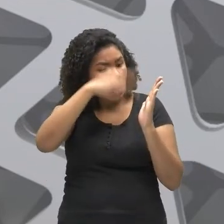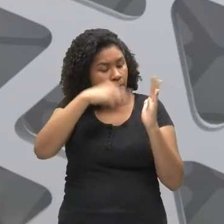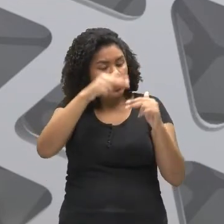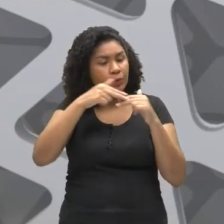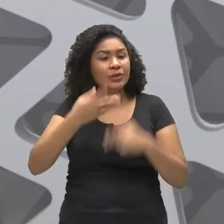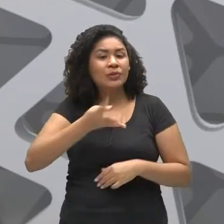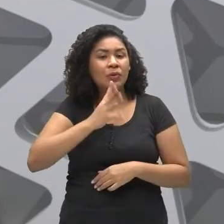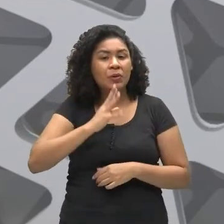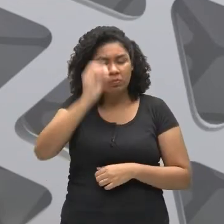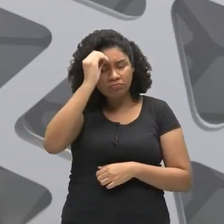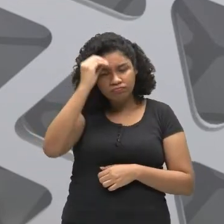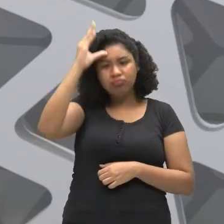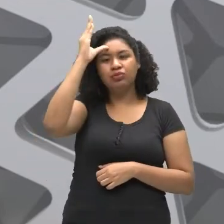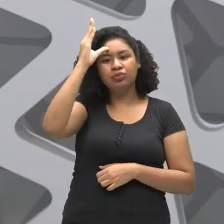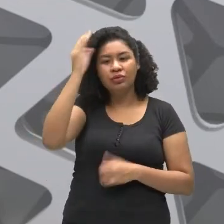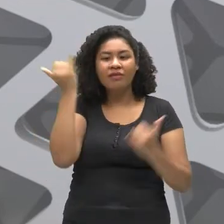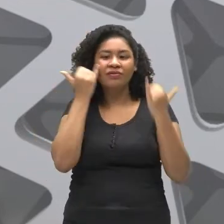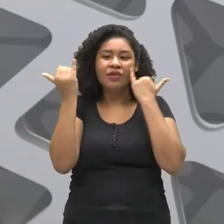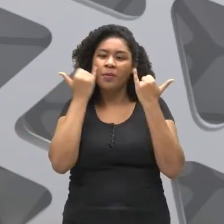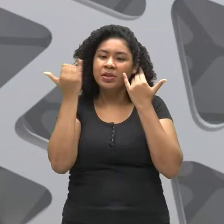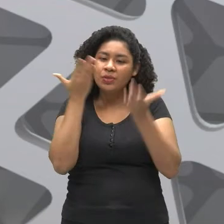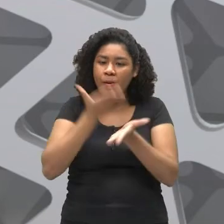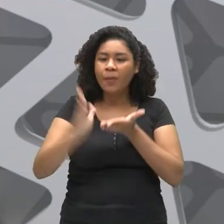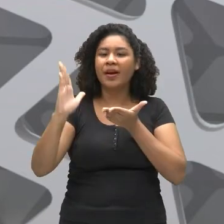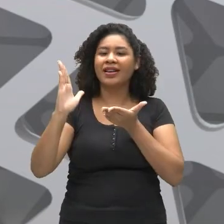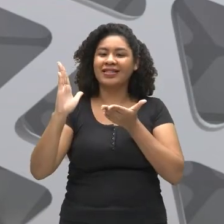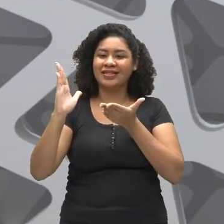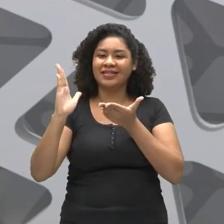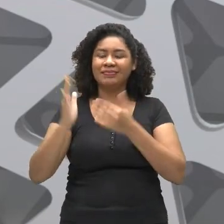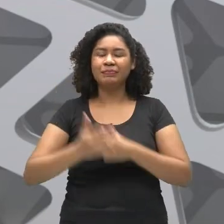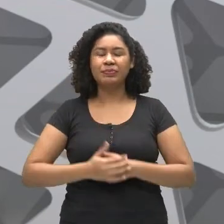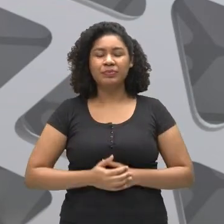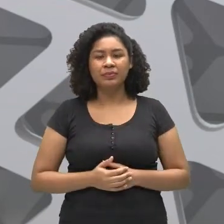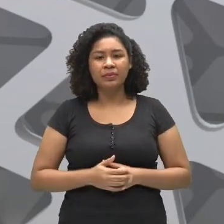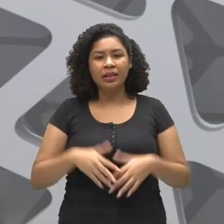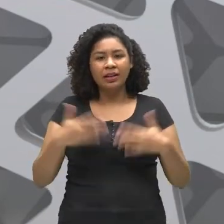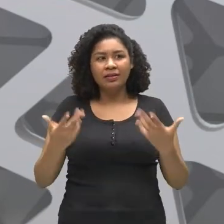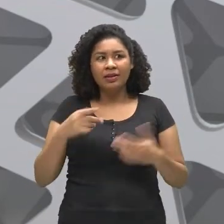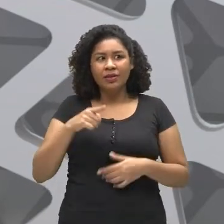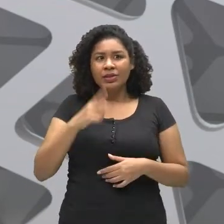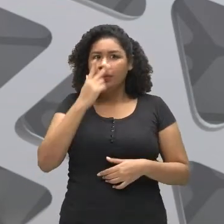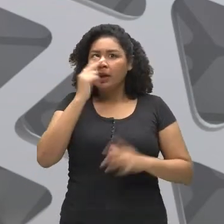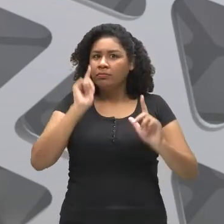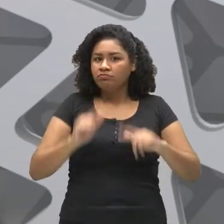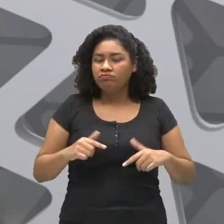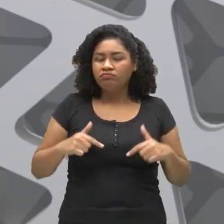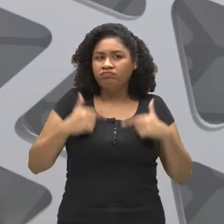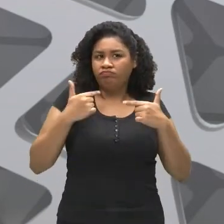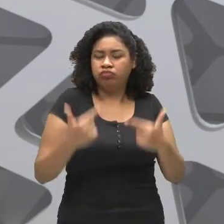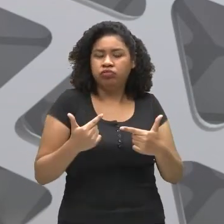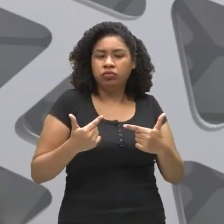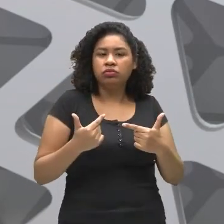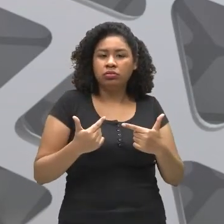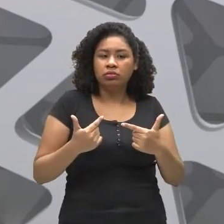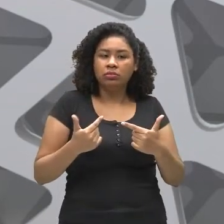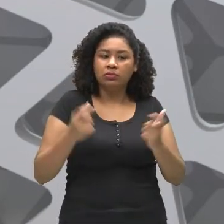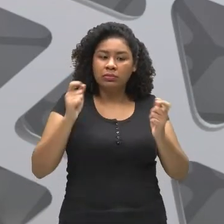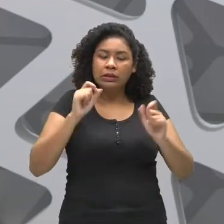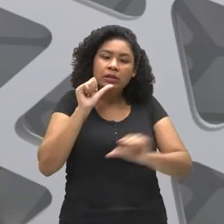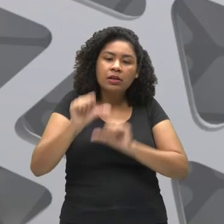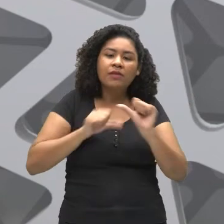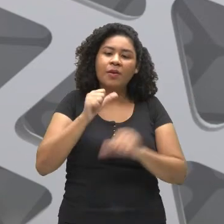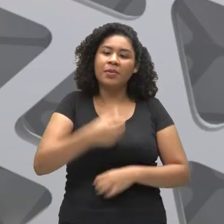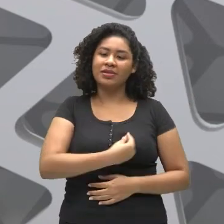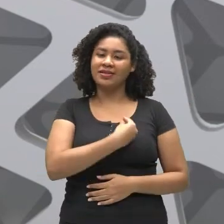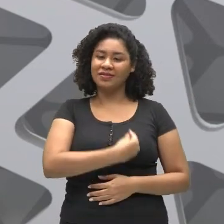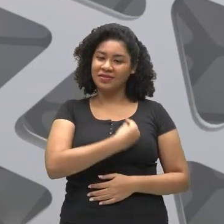isso, mais teriam formação. Então isso é muito transformador. É importante que vocês lembrem que houve um